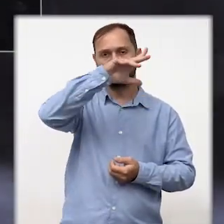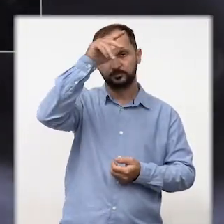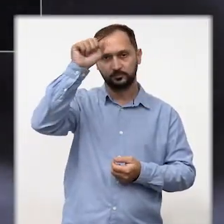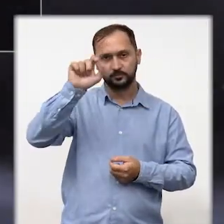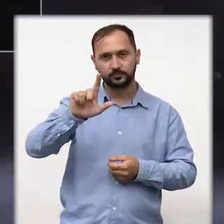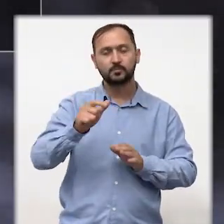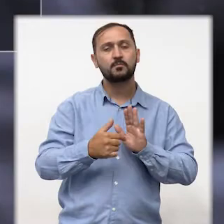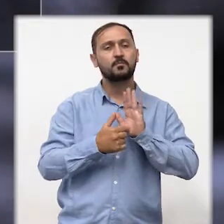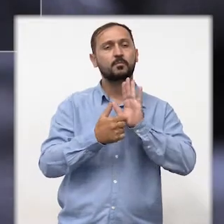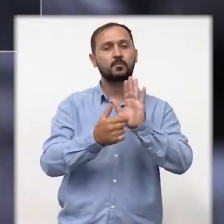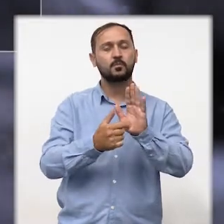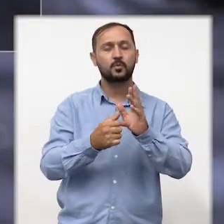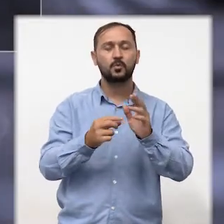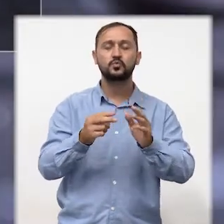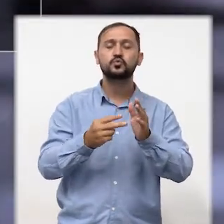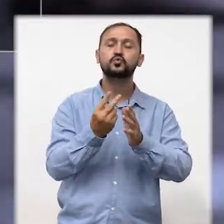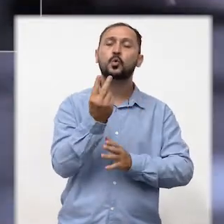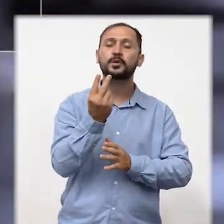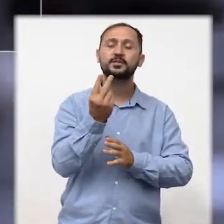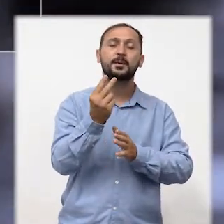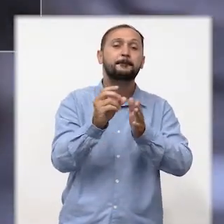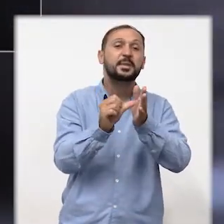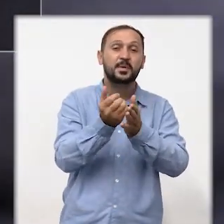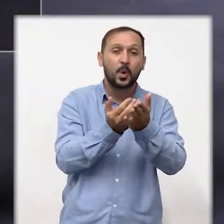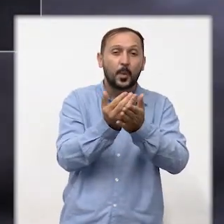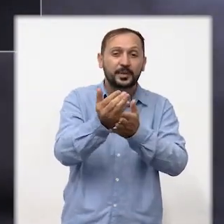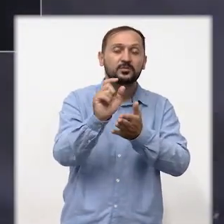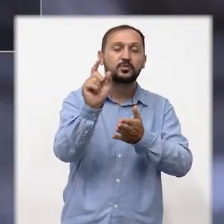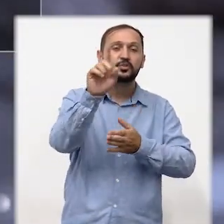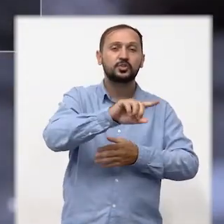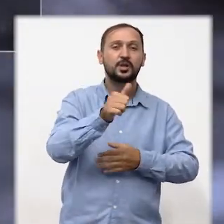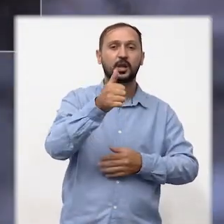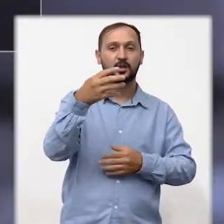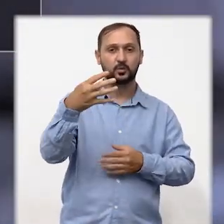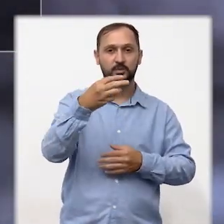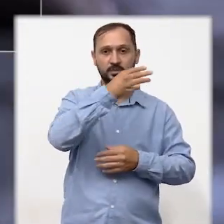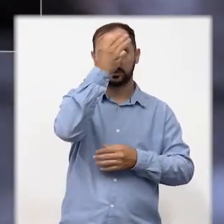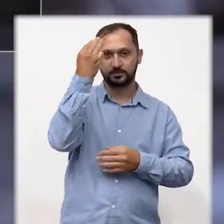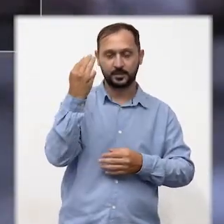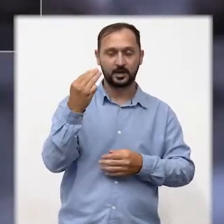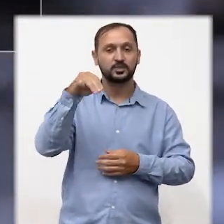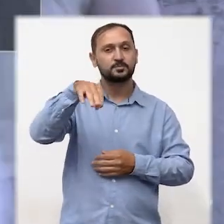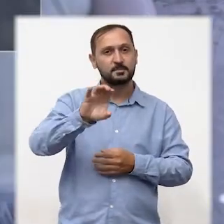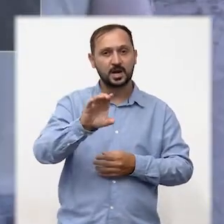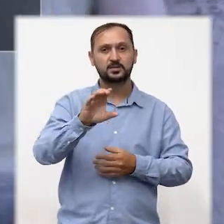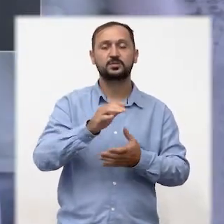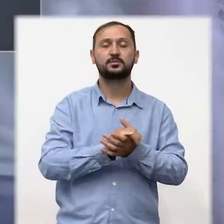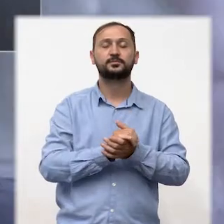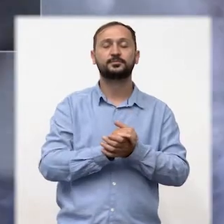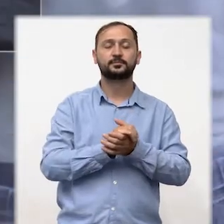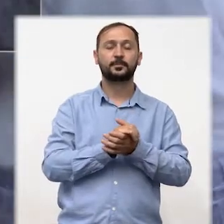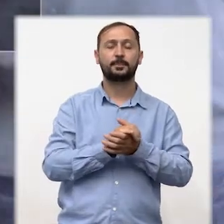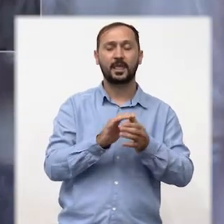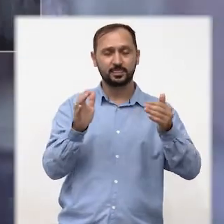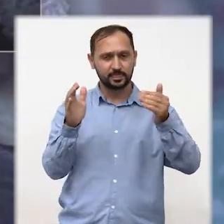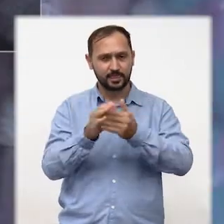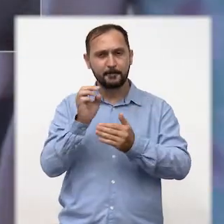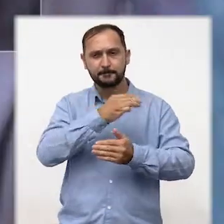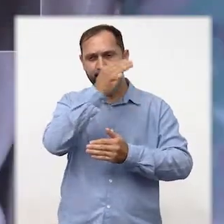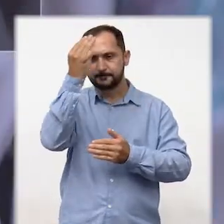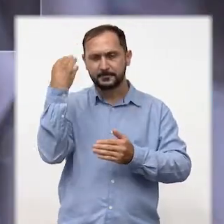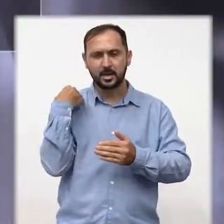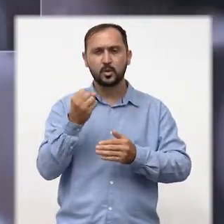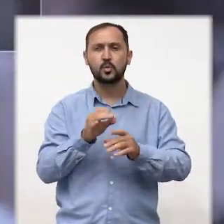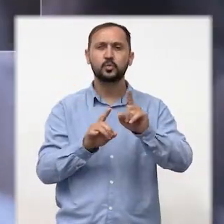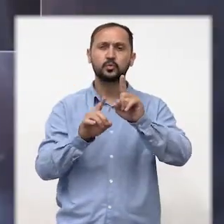Mato Grosso do Sul registrou seus 2 primeiros casos de coronavírus em 14 de março. E até a primeira semana de maio, o